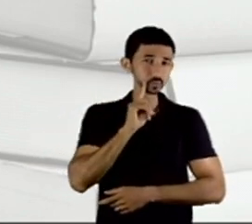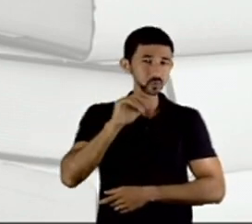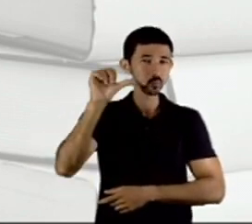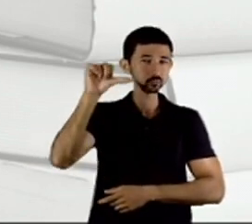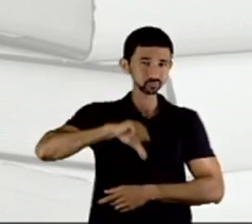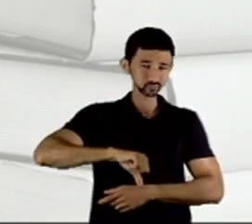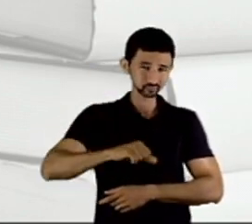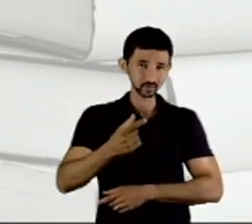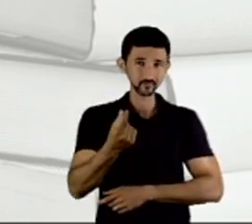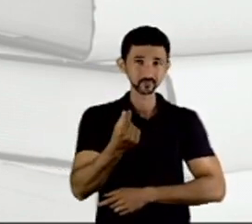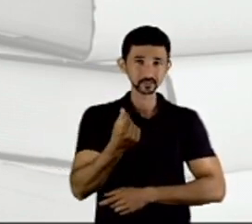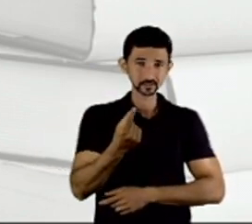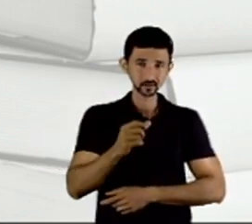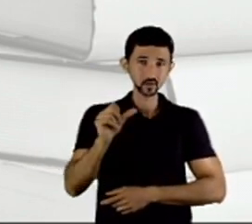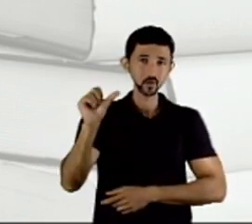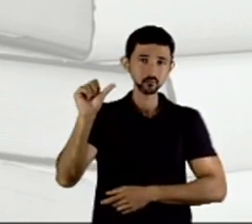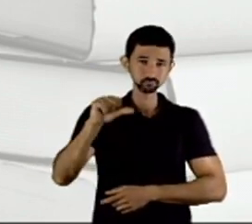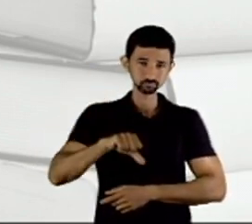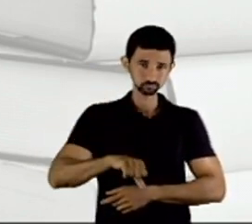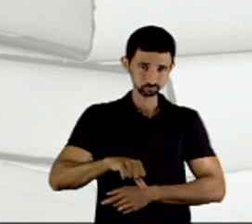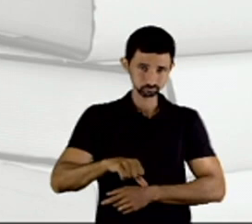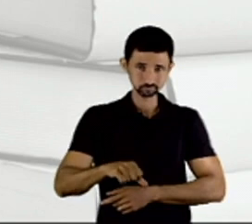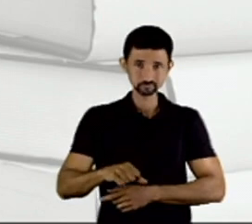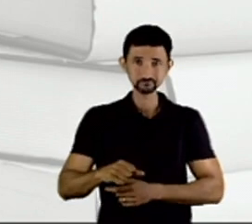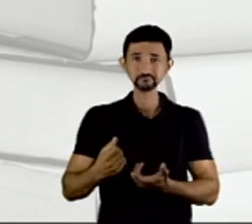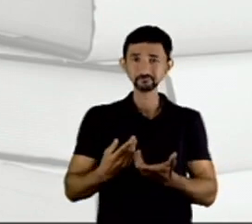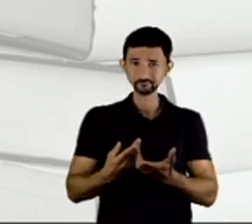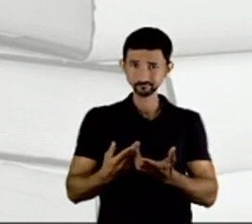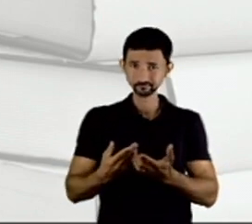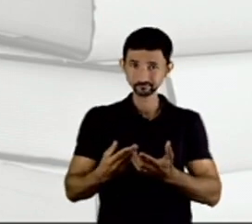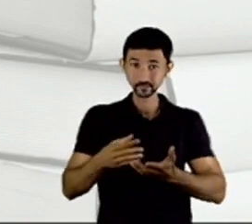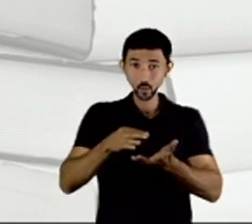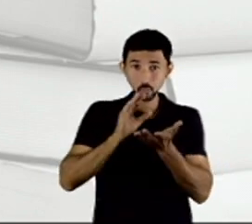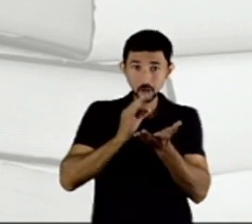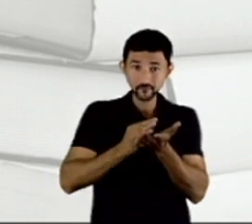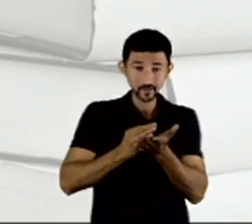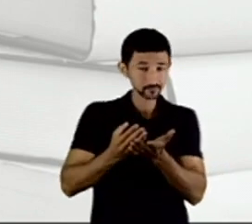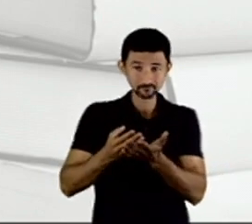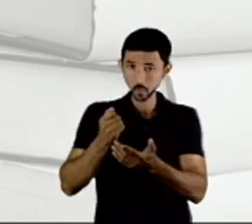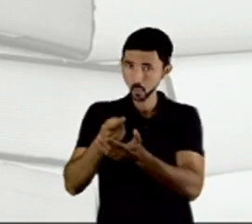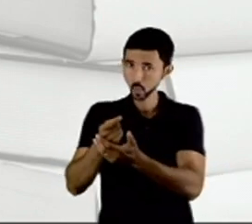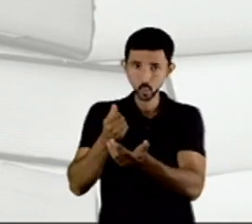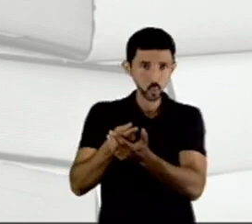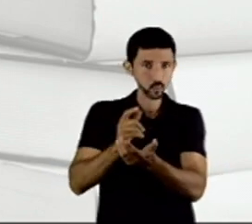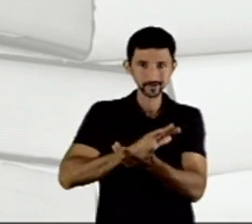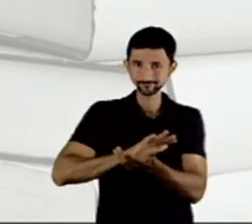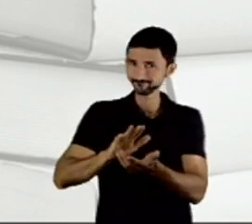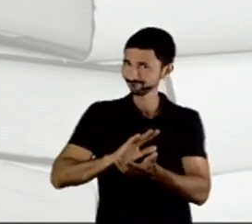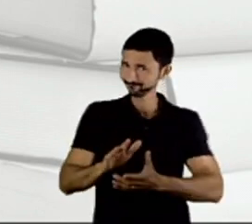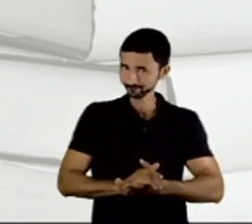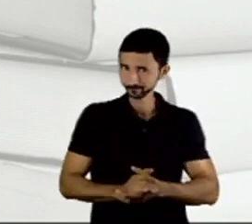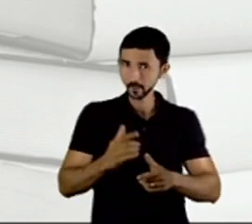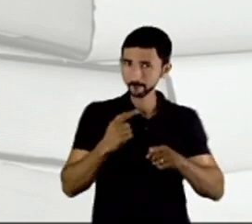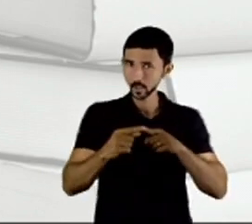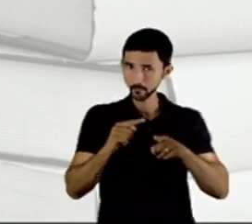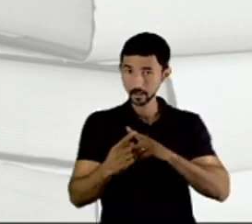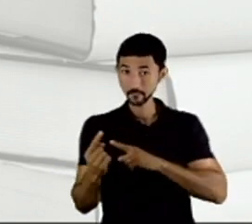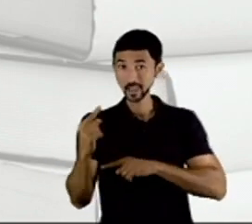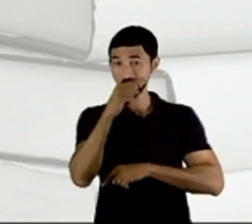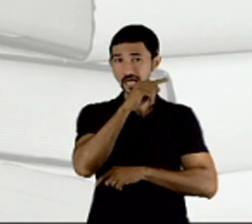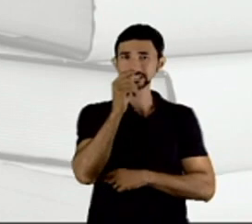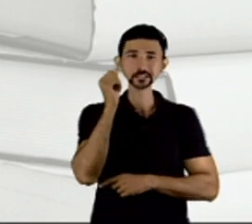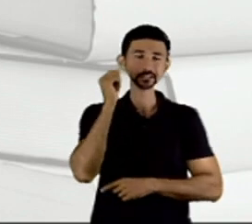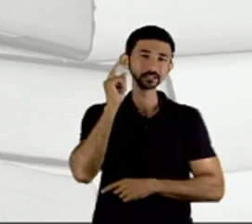Estados Unidos deixa de comprar o café brasileiro. Em consequência disso, sendo o